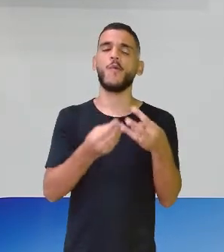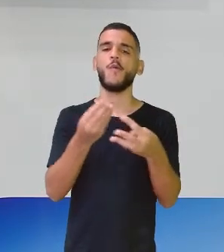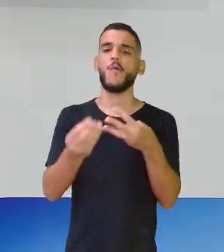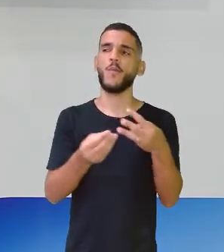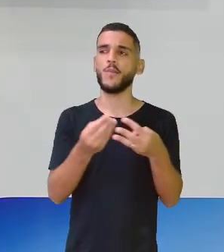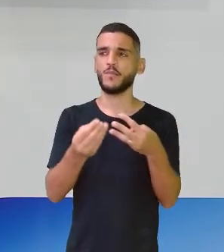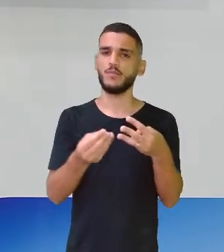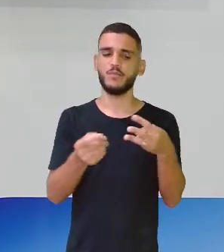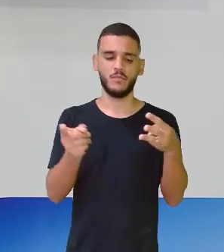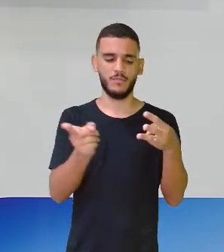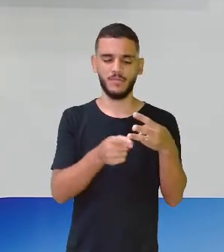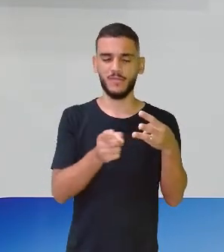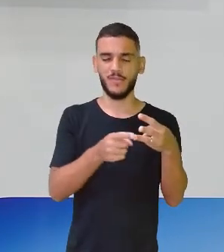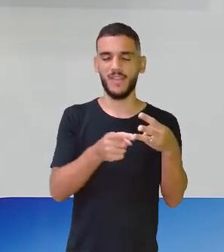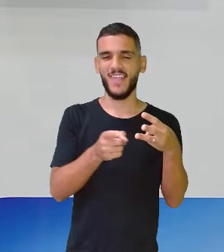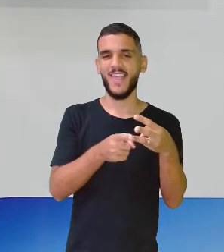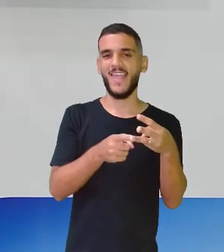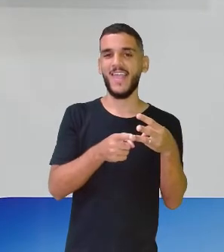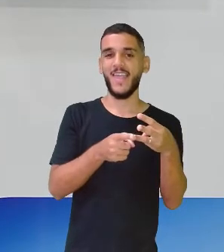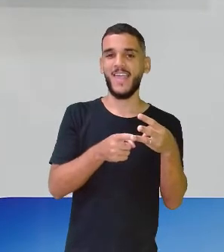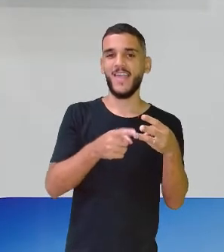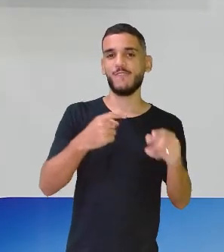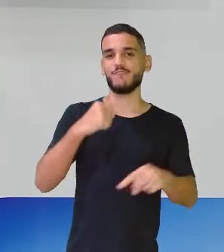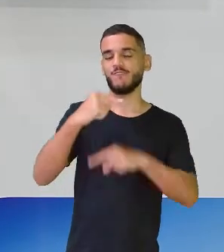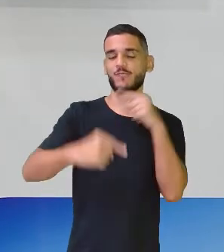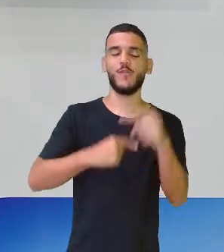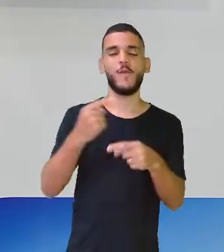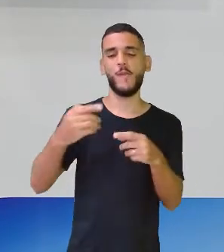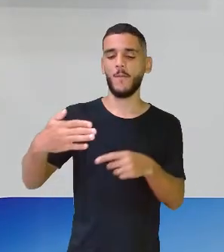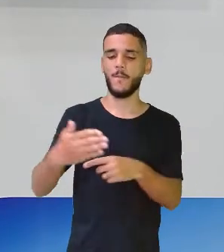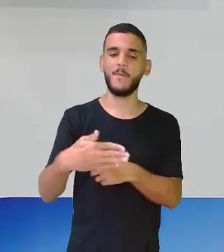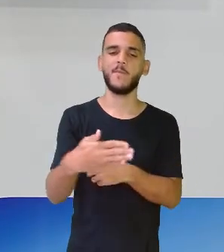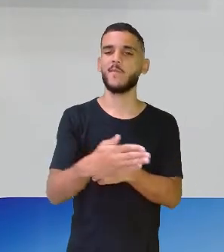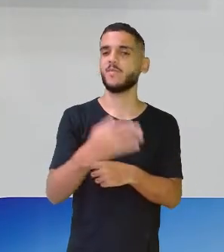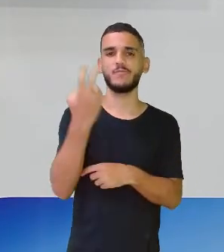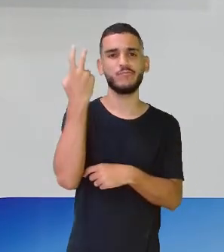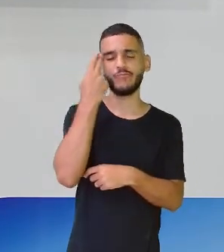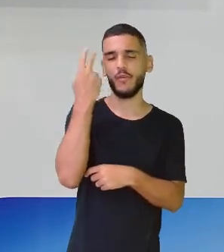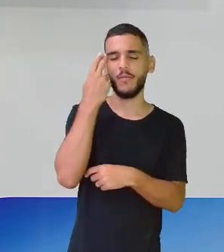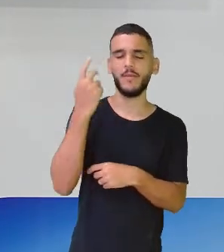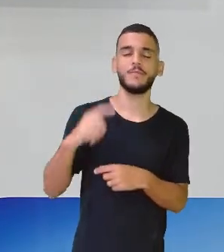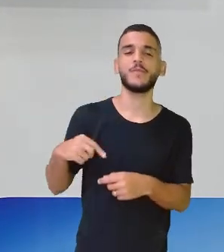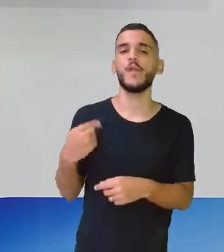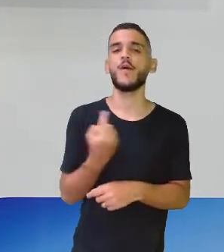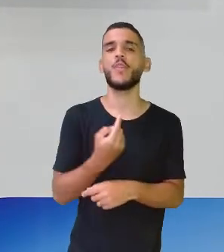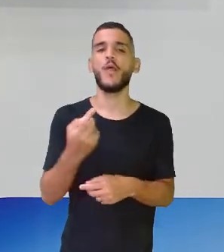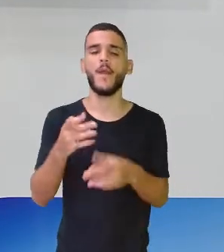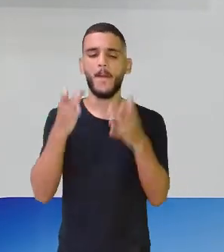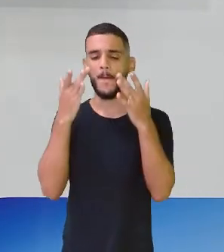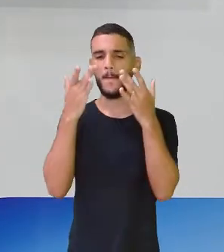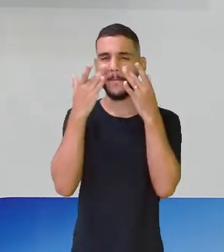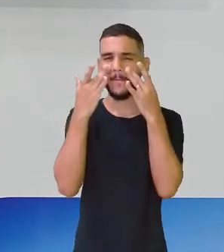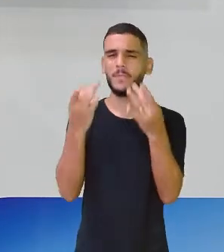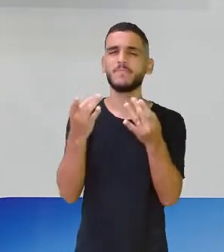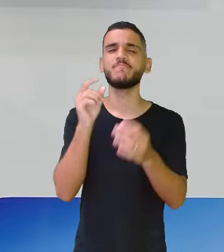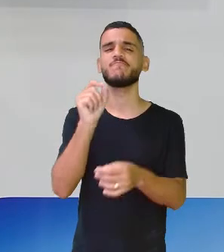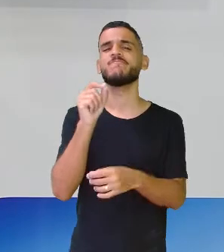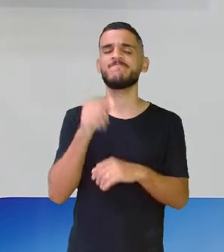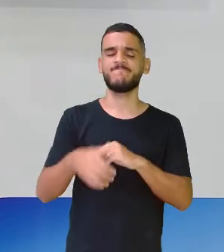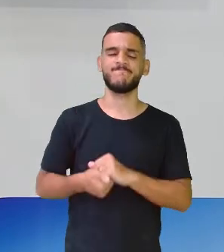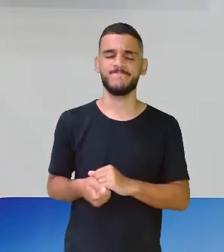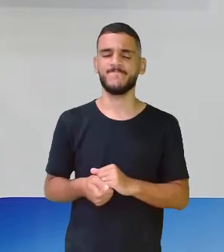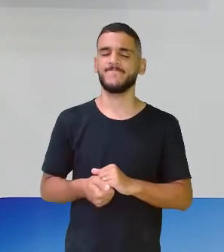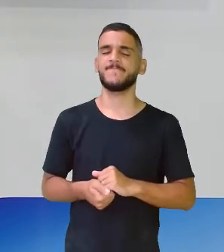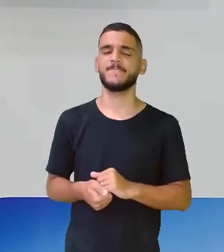um peixe, né? Mas você veja que o que é que a gente tem observado aí em toda essa